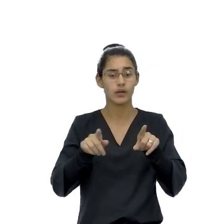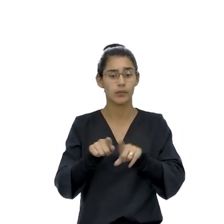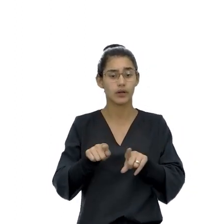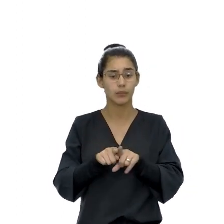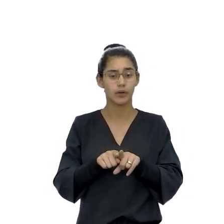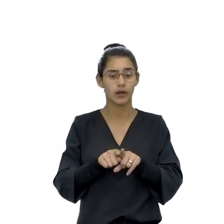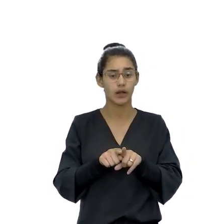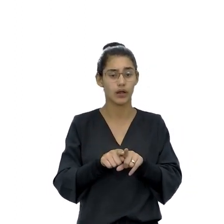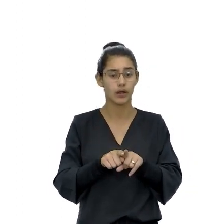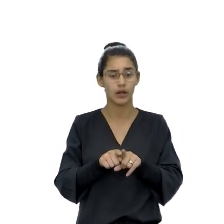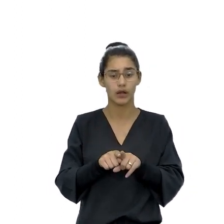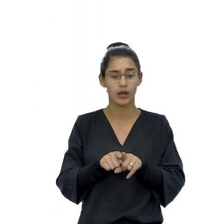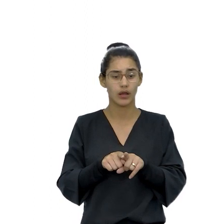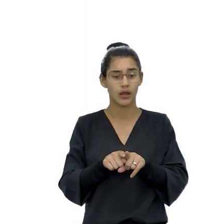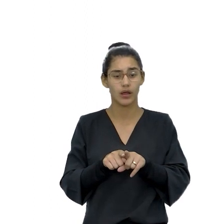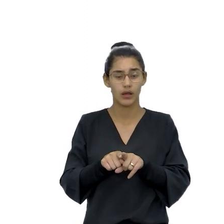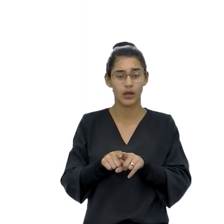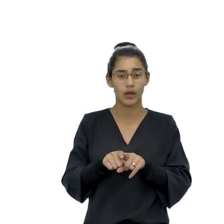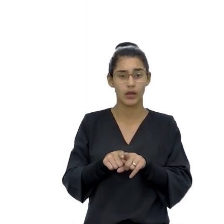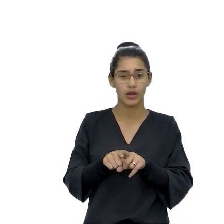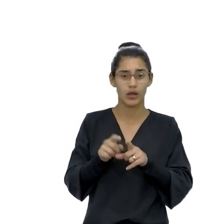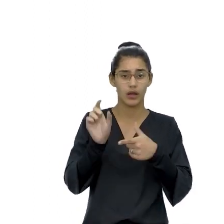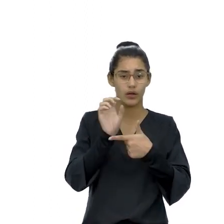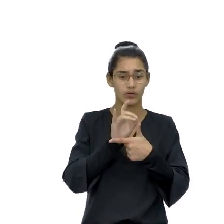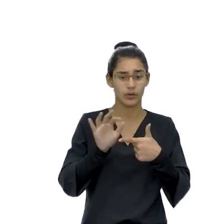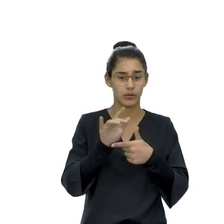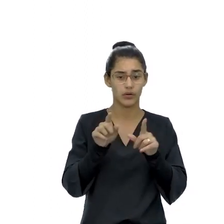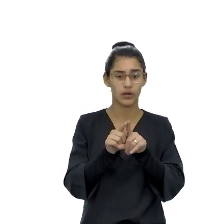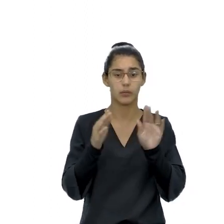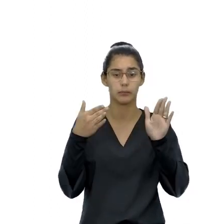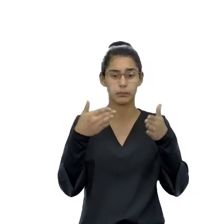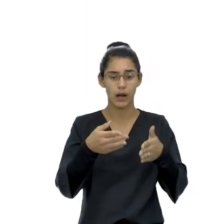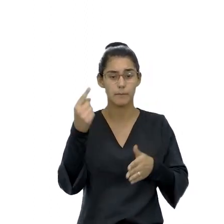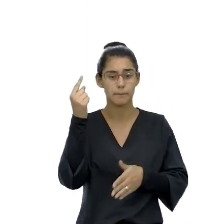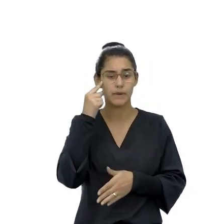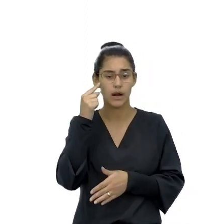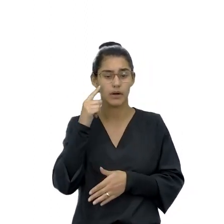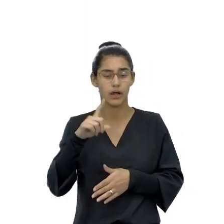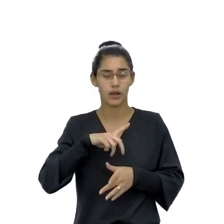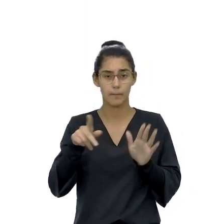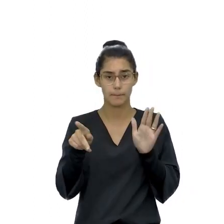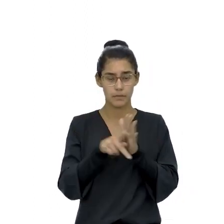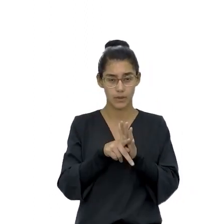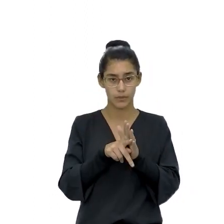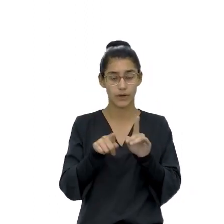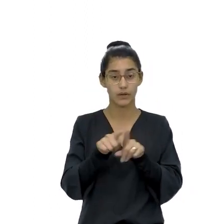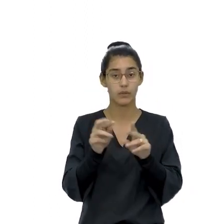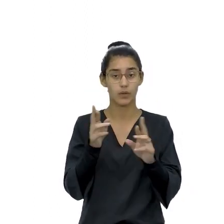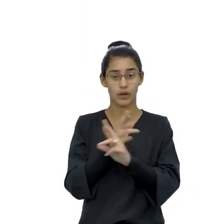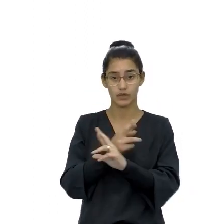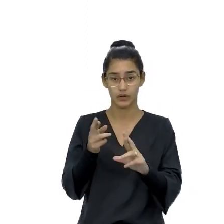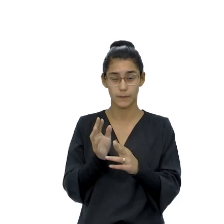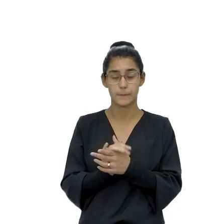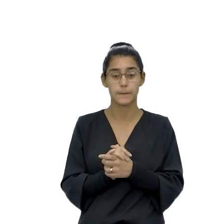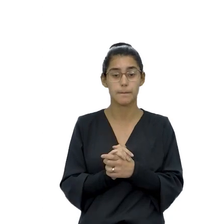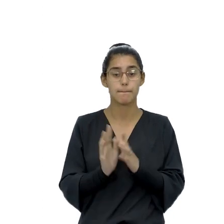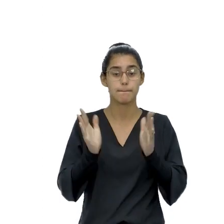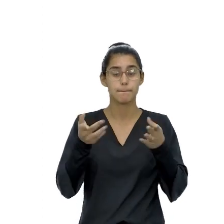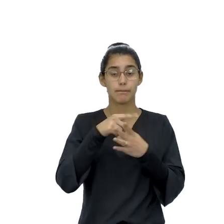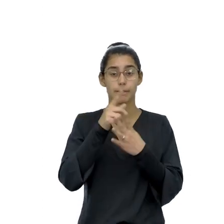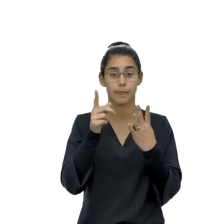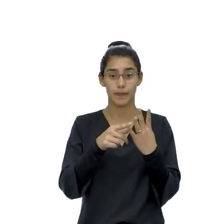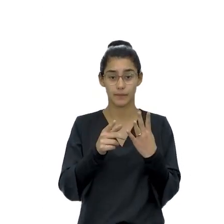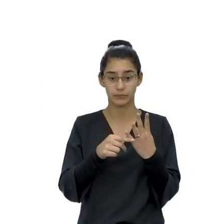pensamento algébrico e, mais especificamente, o pensamento funcional e o relacional. Agora, no